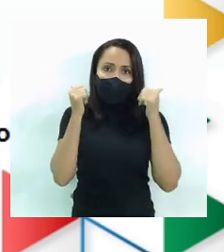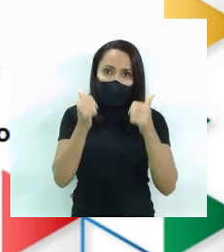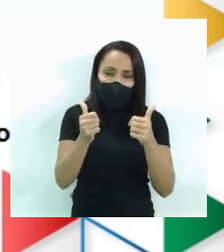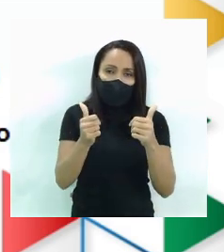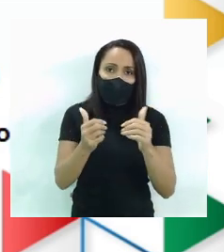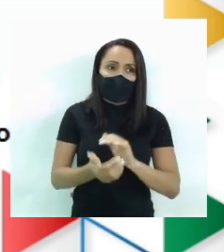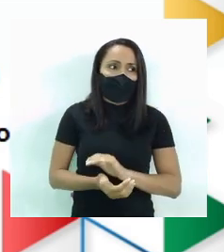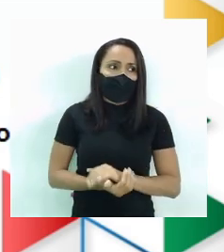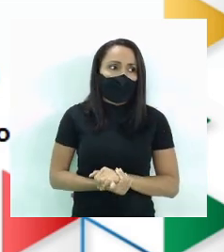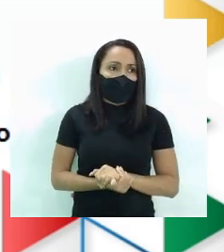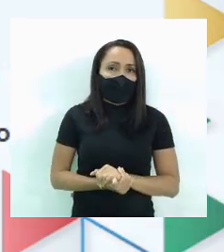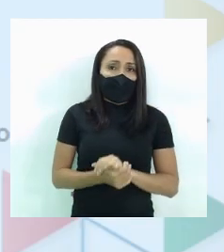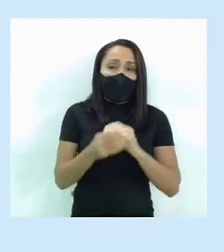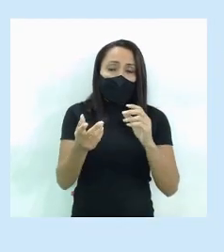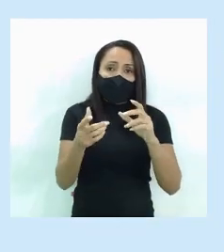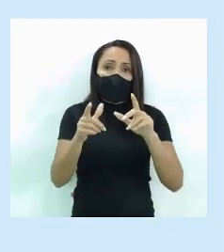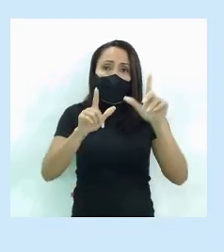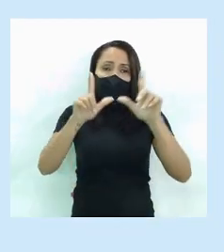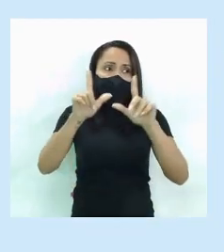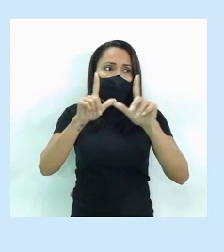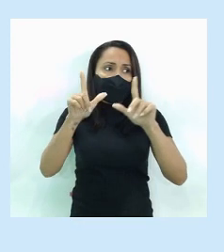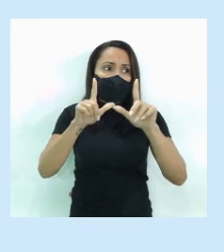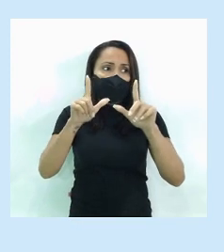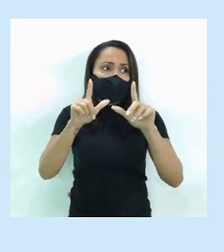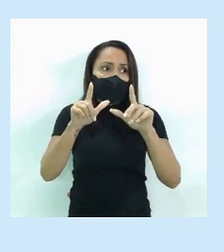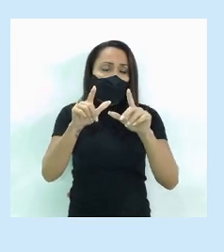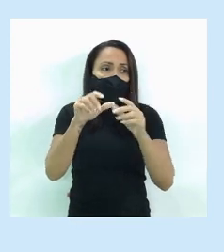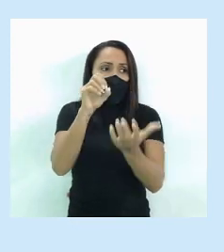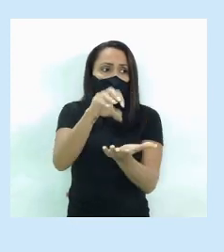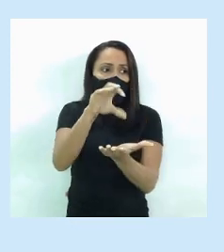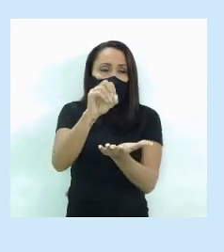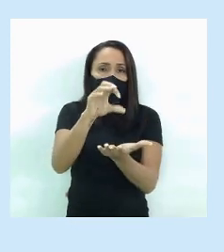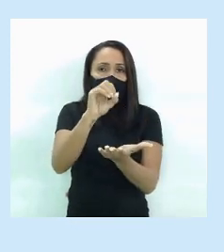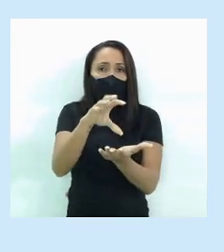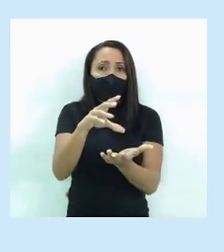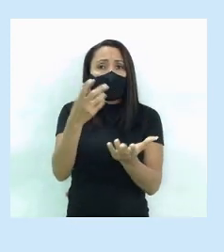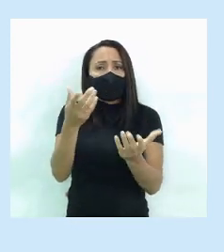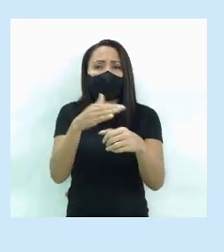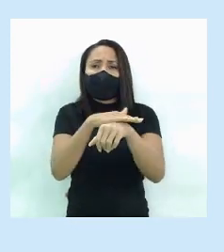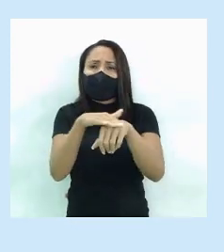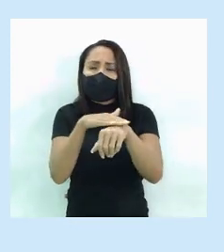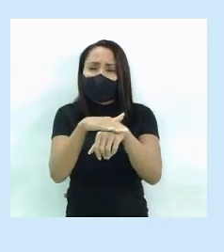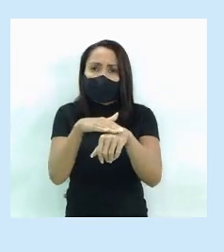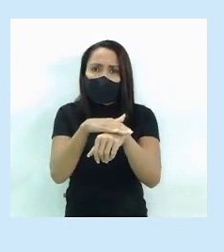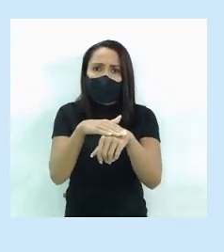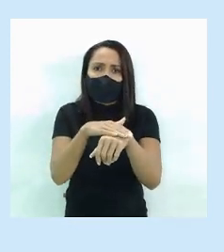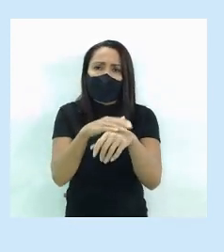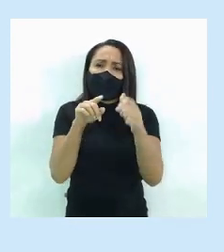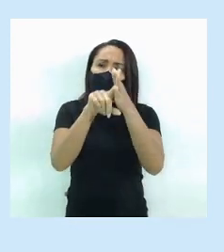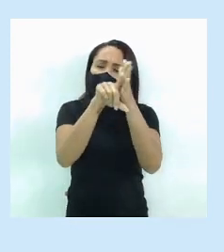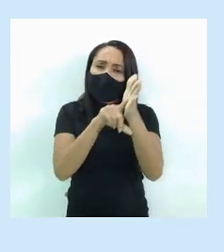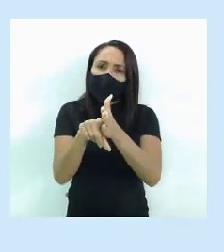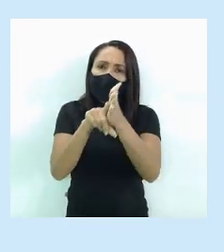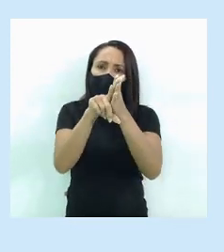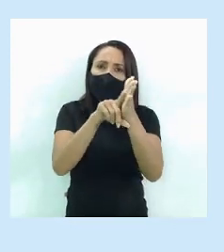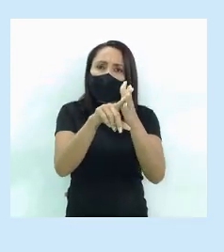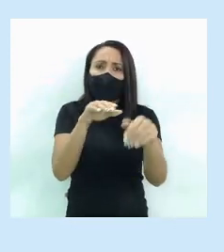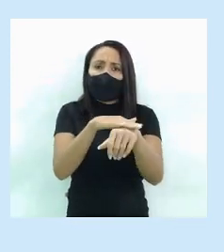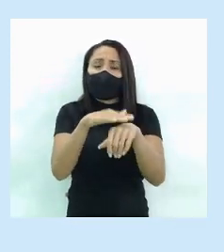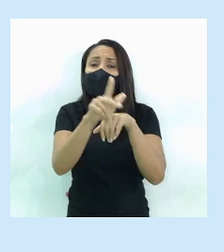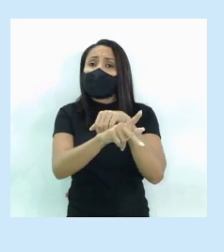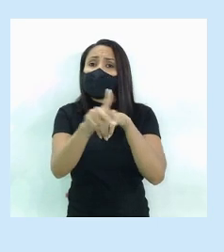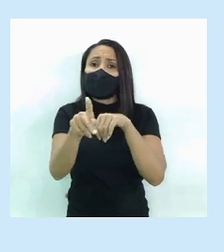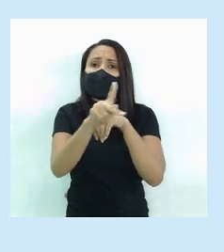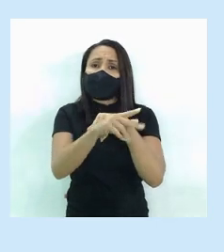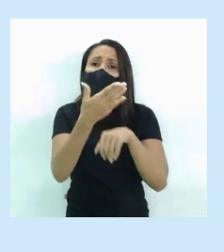pessoal? Assiste os vídeos do EducaPE. É como eu falei, conversem, pesquisem, conversem com seus